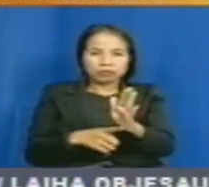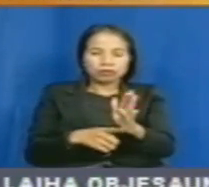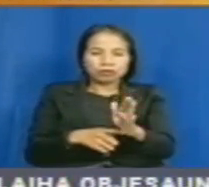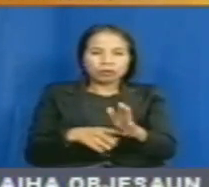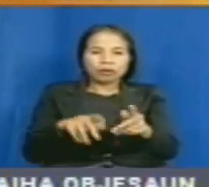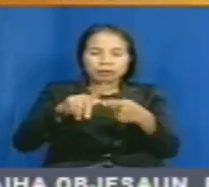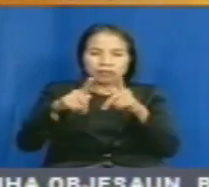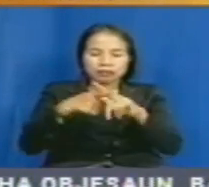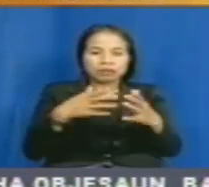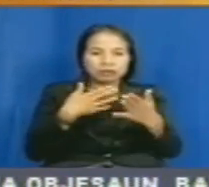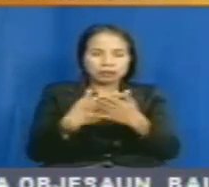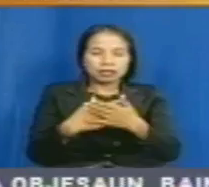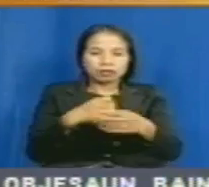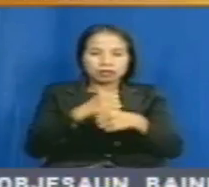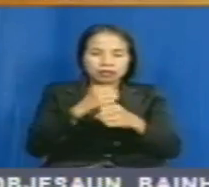kondis desenvolvimento railaran.